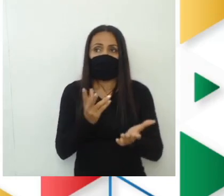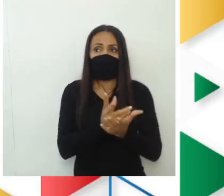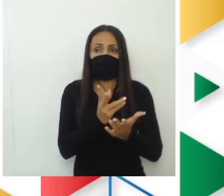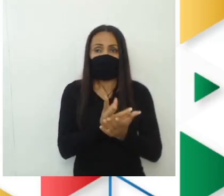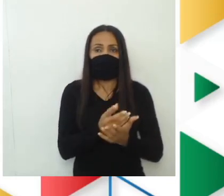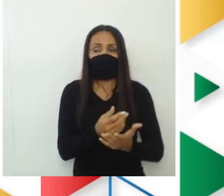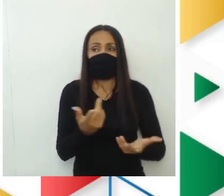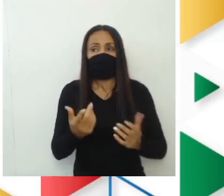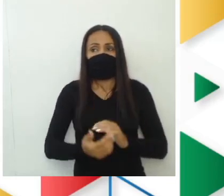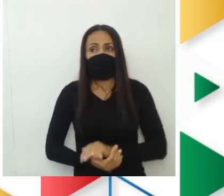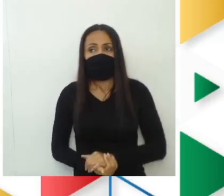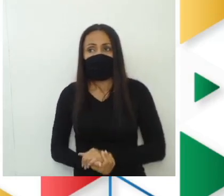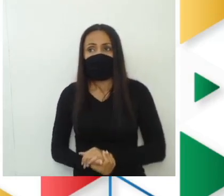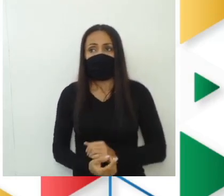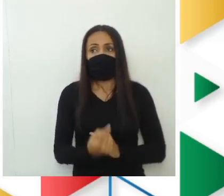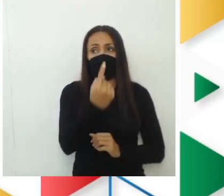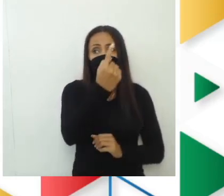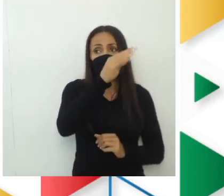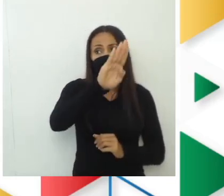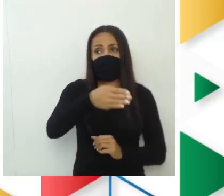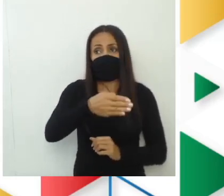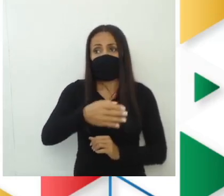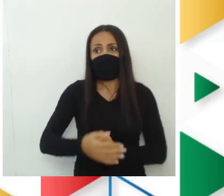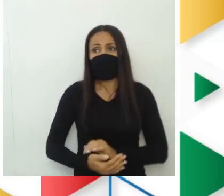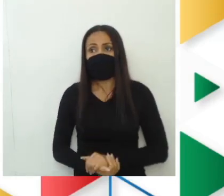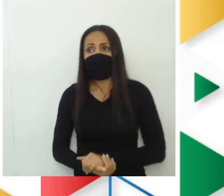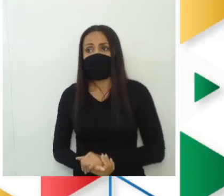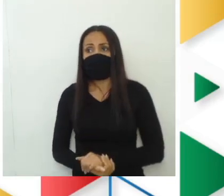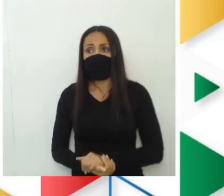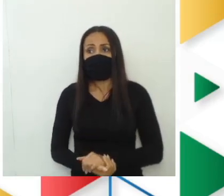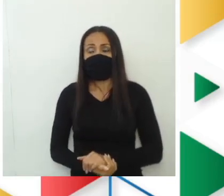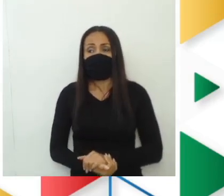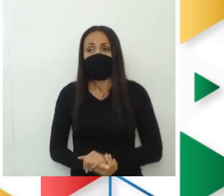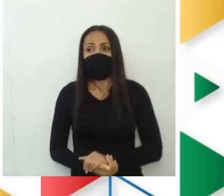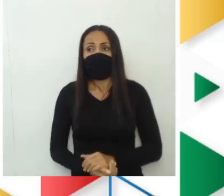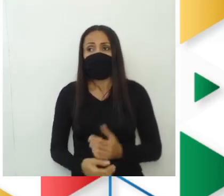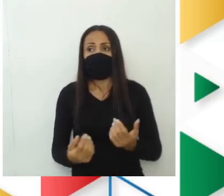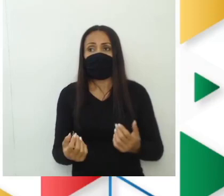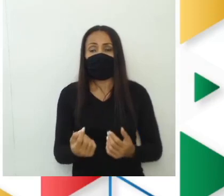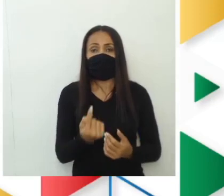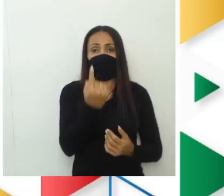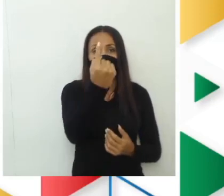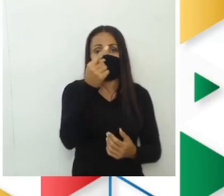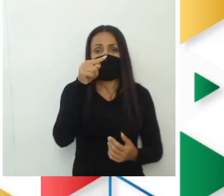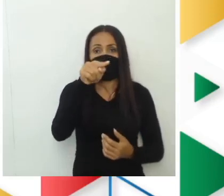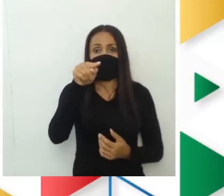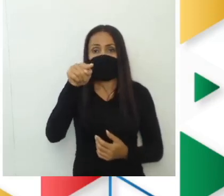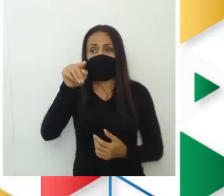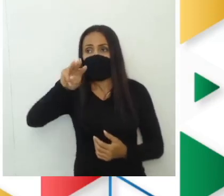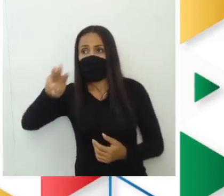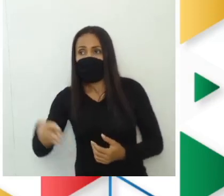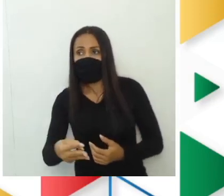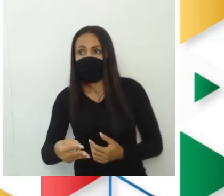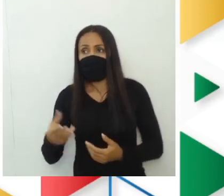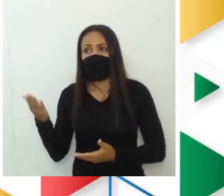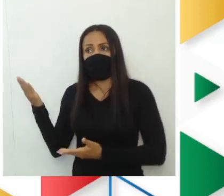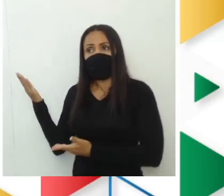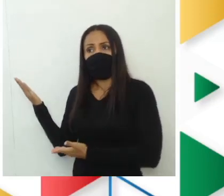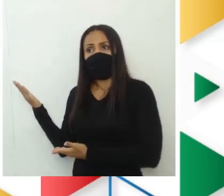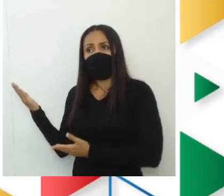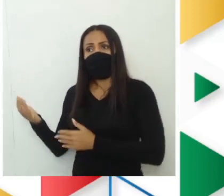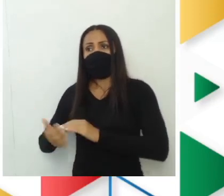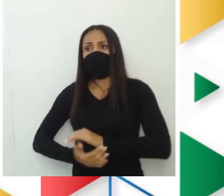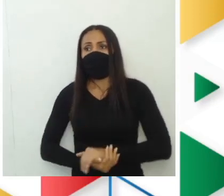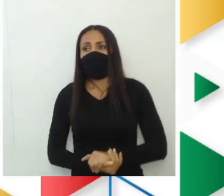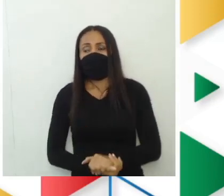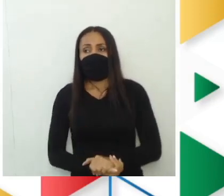milhões, tá? Vamos verificar 1 bilhão? 1 bilhão representado numericamente vai ser assim, ó, 1.000 de